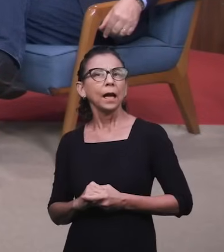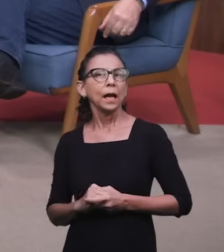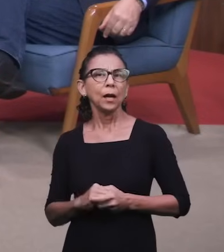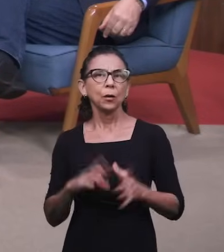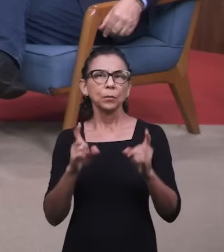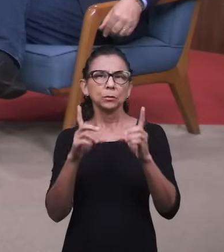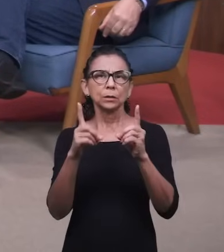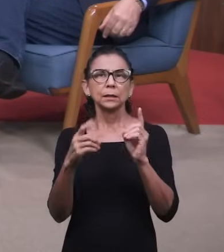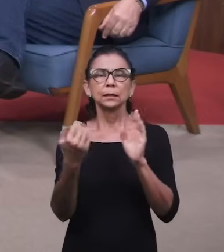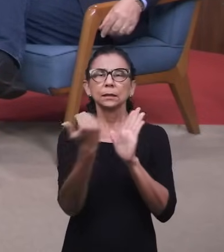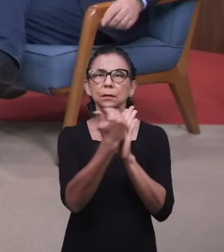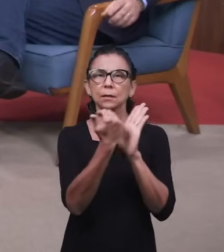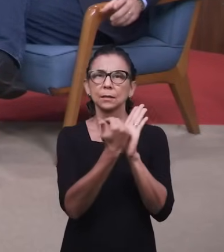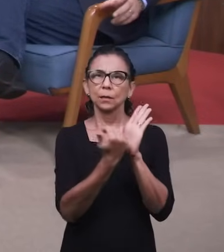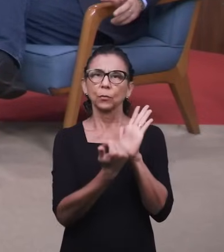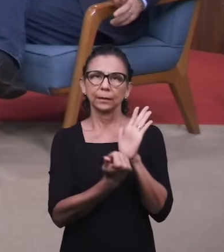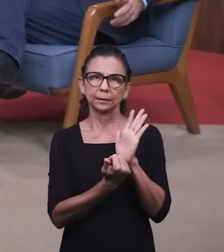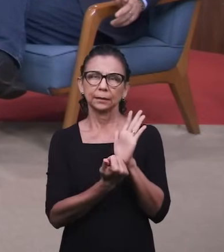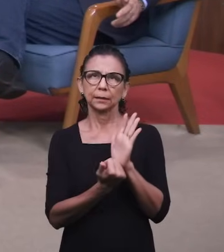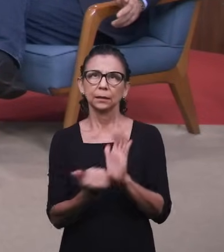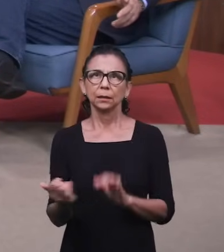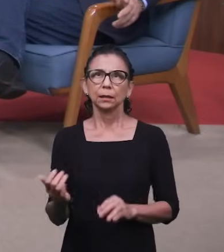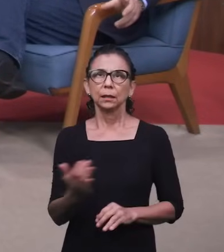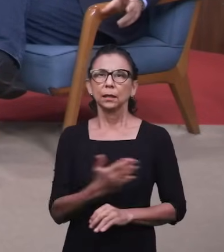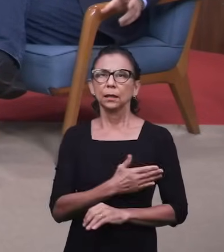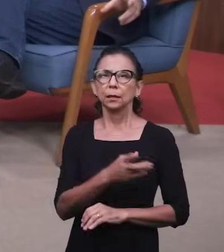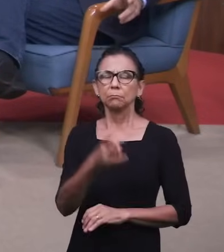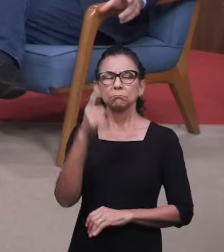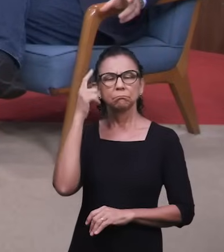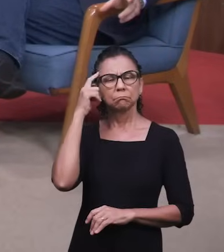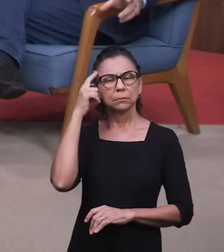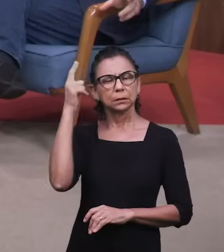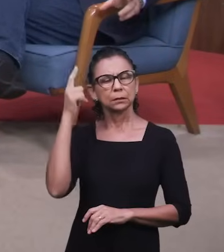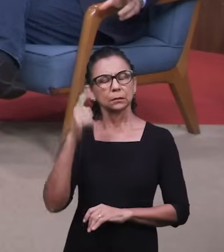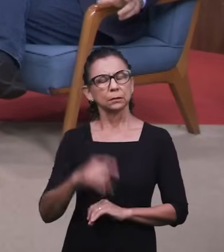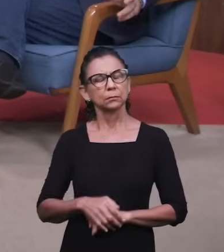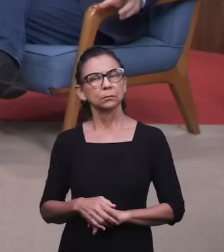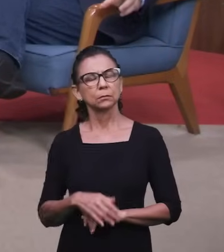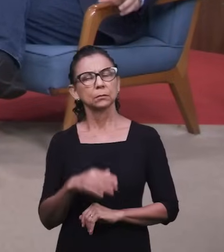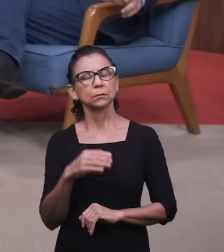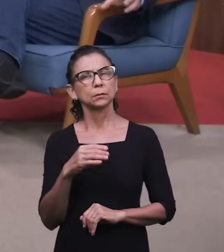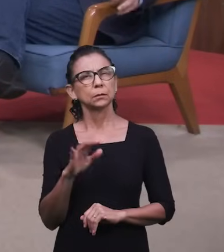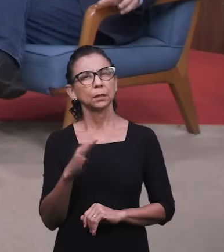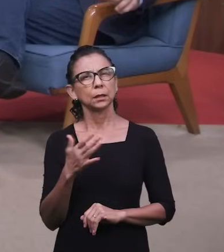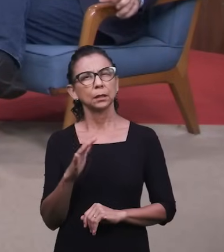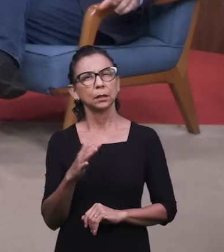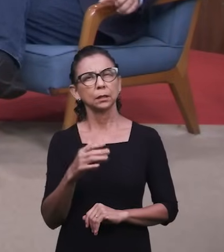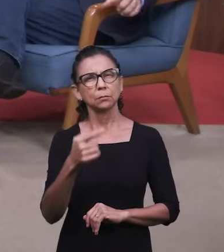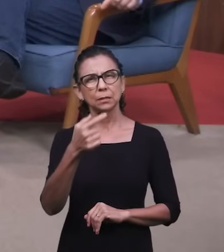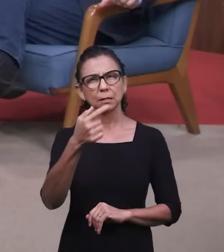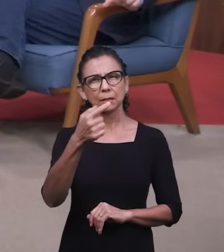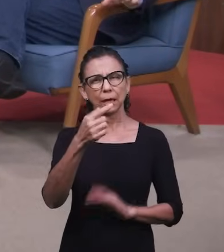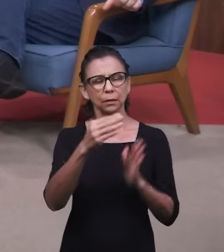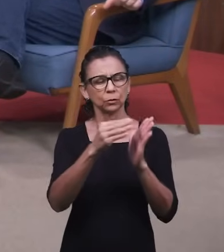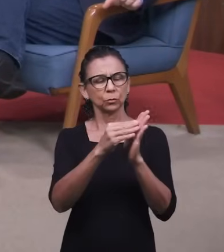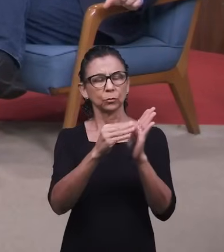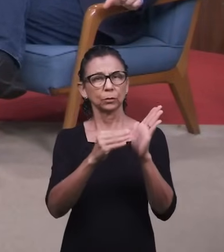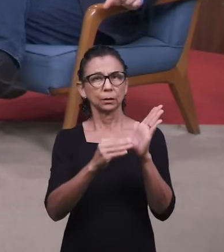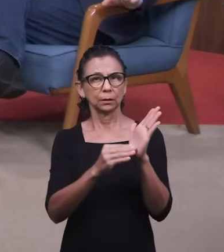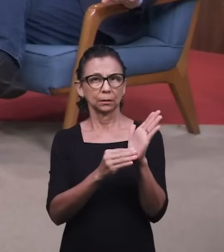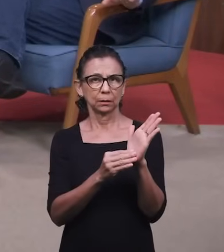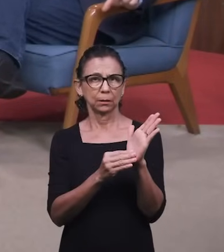sequencial. Exatamente. Outro dia eu fiz uma conta, nós temos aproximadamente em torno de 7